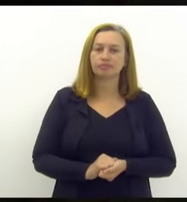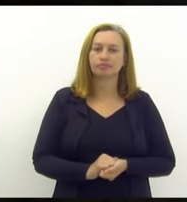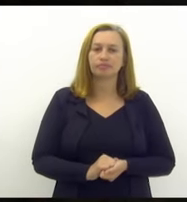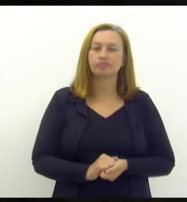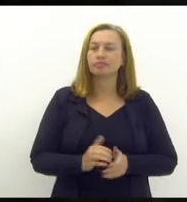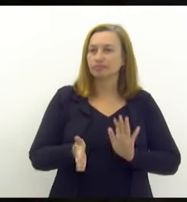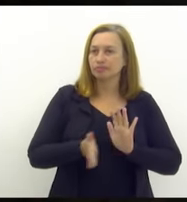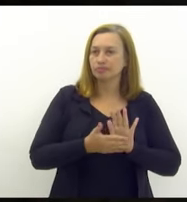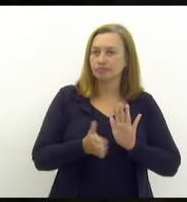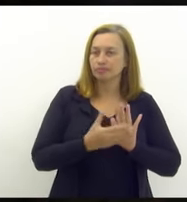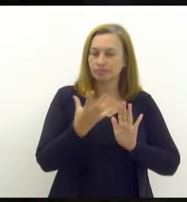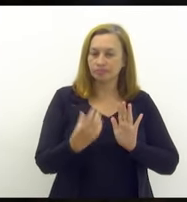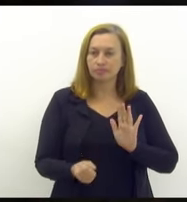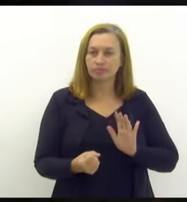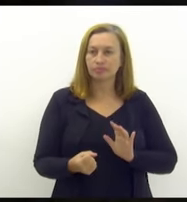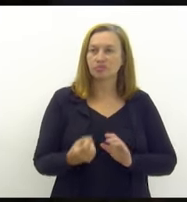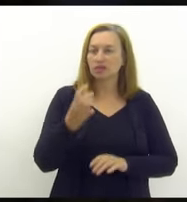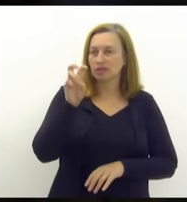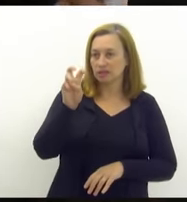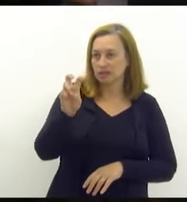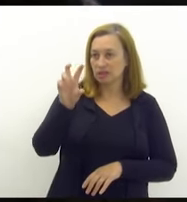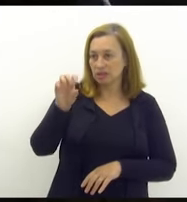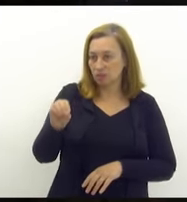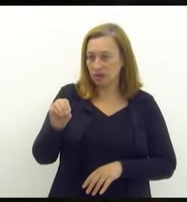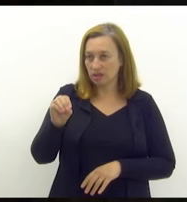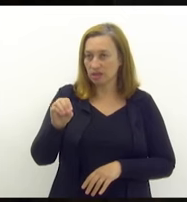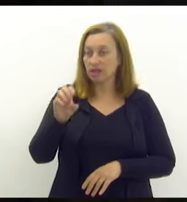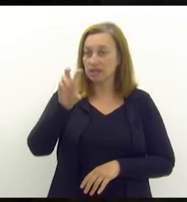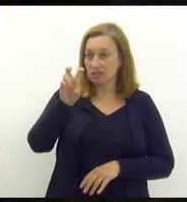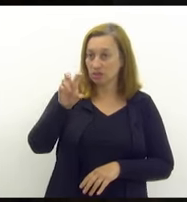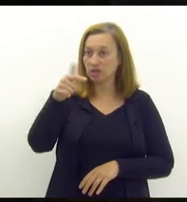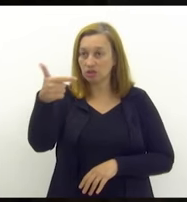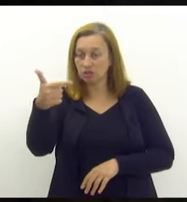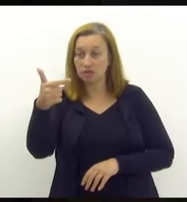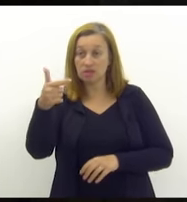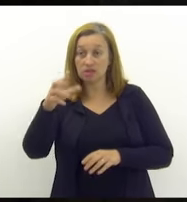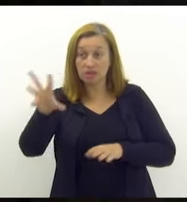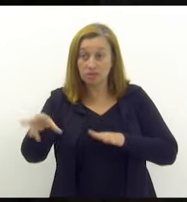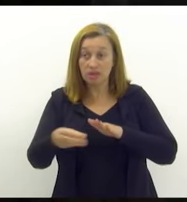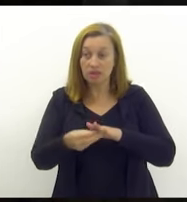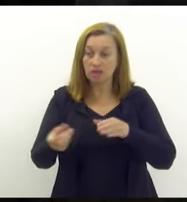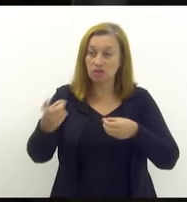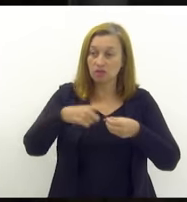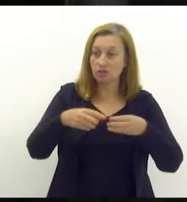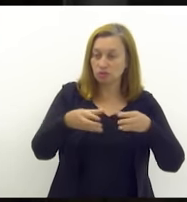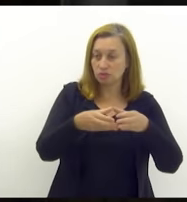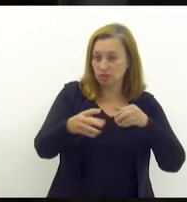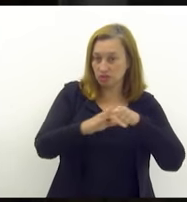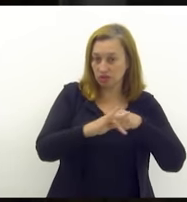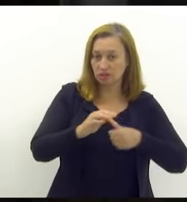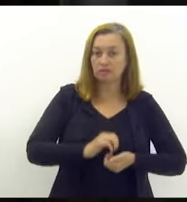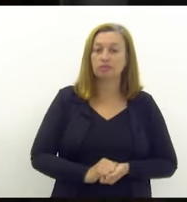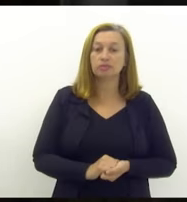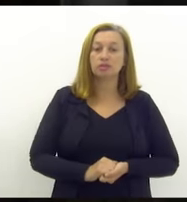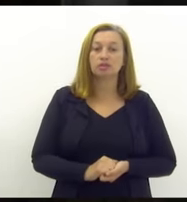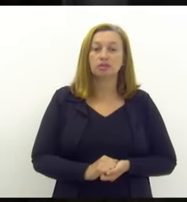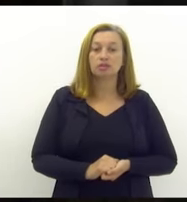presente proposta recebeu 52 emendas e retorna às comissões